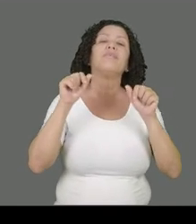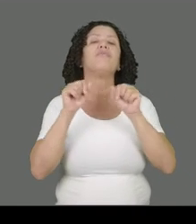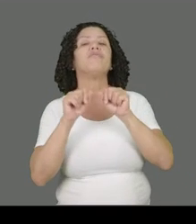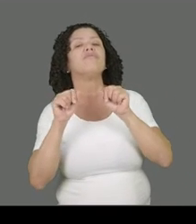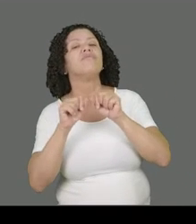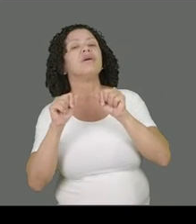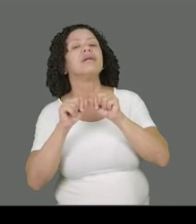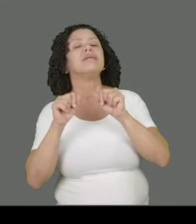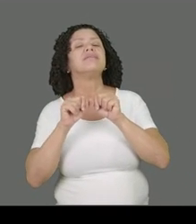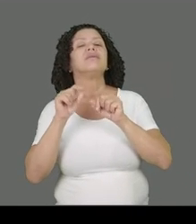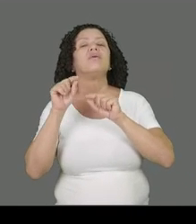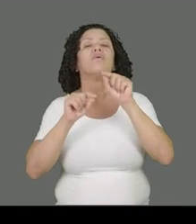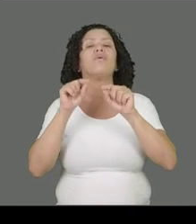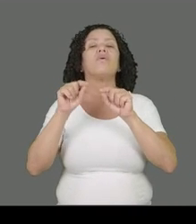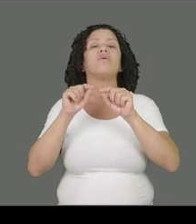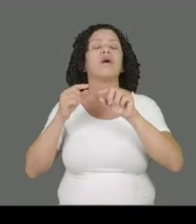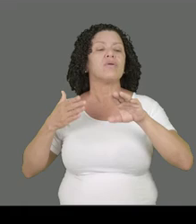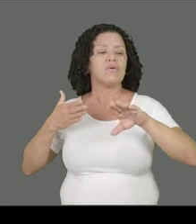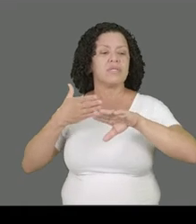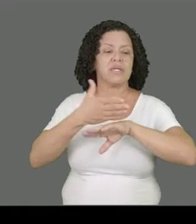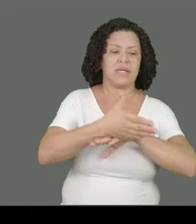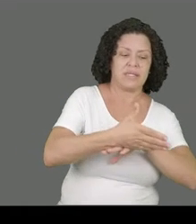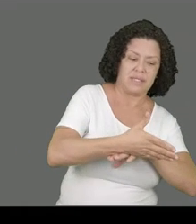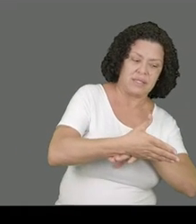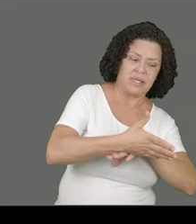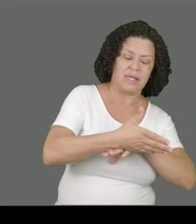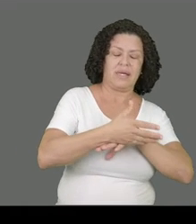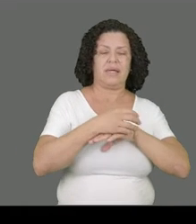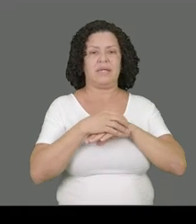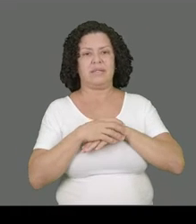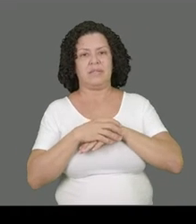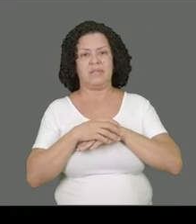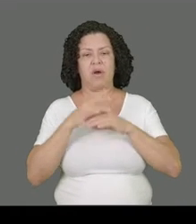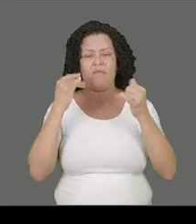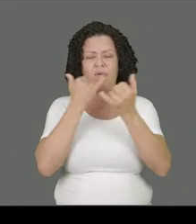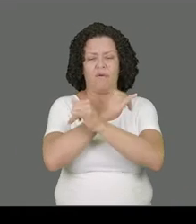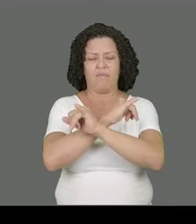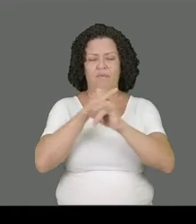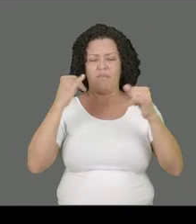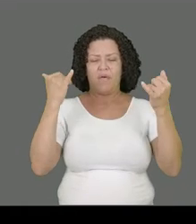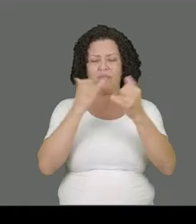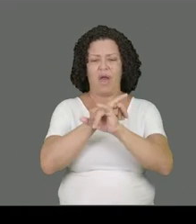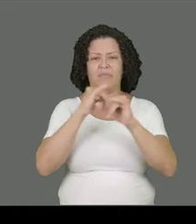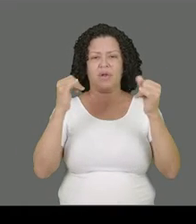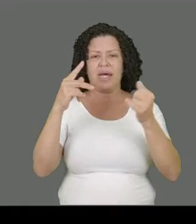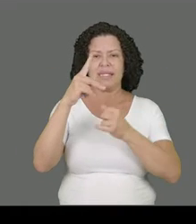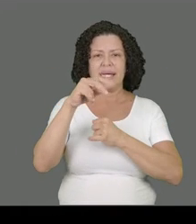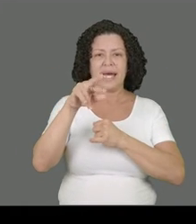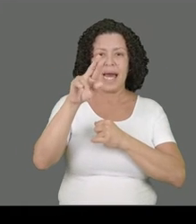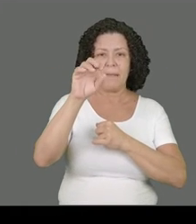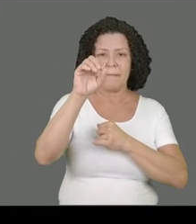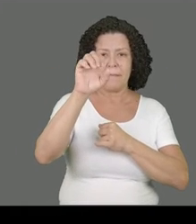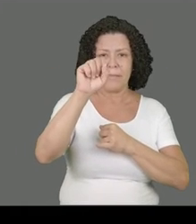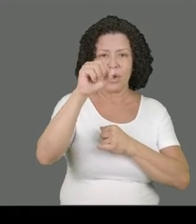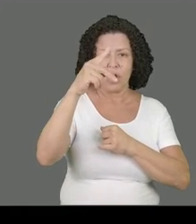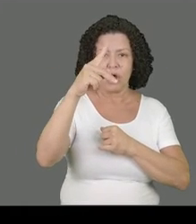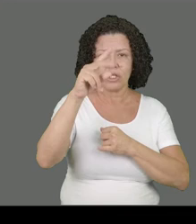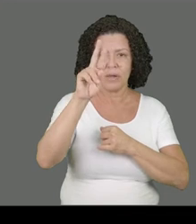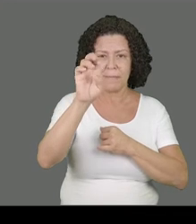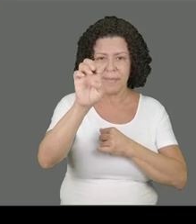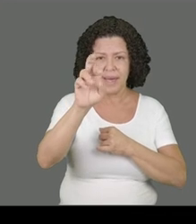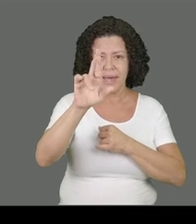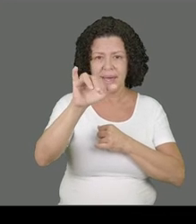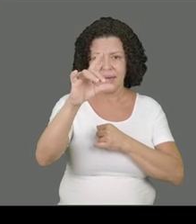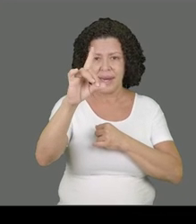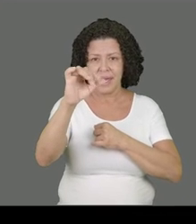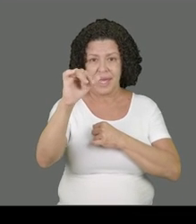para que possamos fazer com que entremos no fluxo divino, no fluxo da prosperidade em